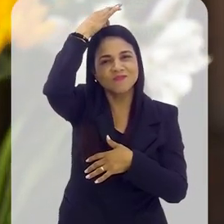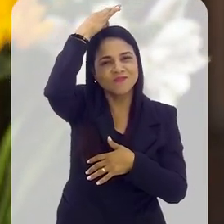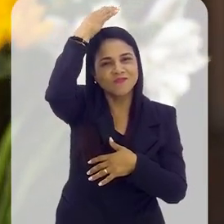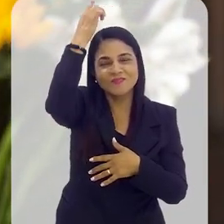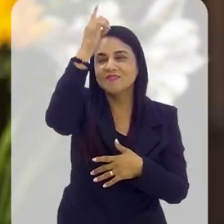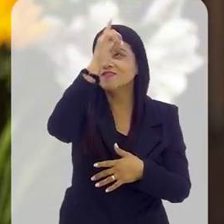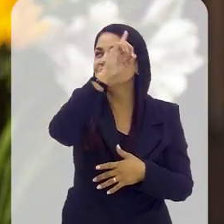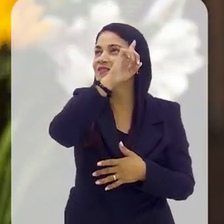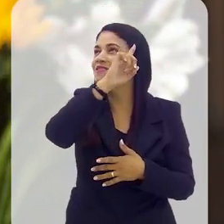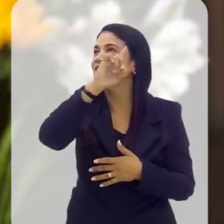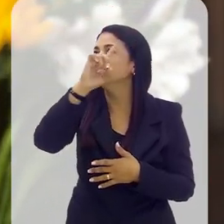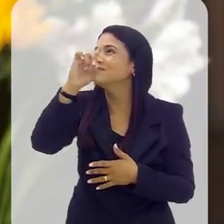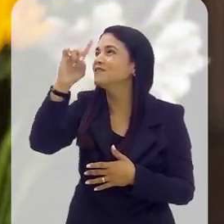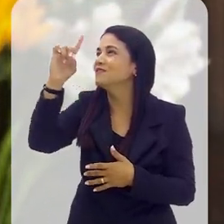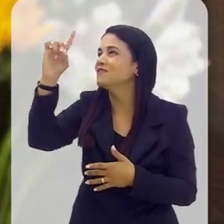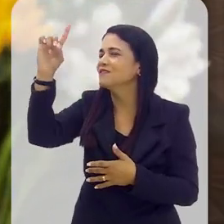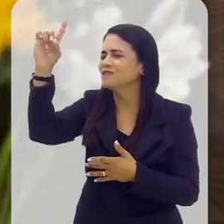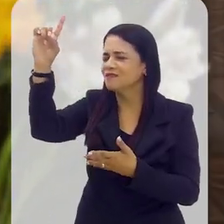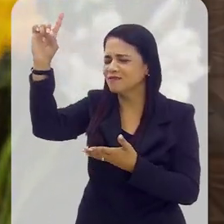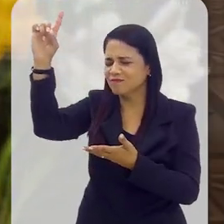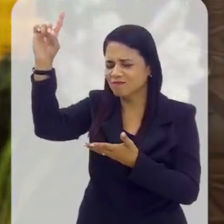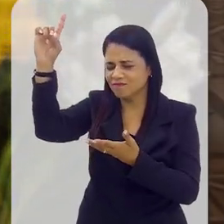eu sou